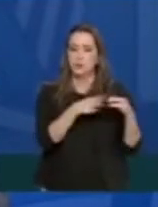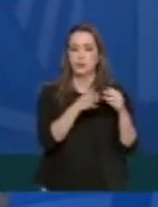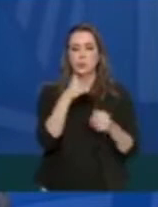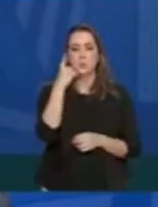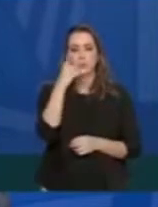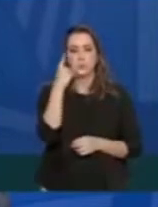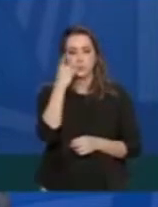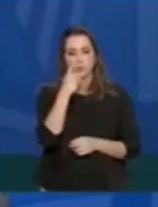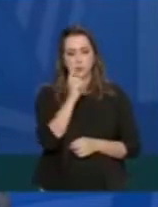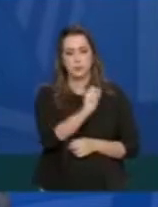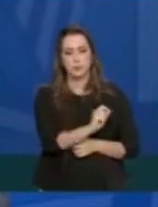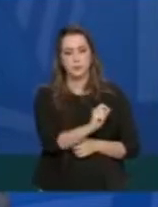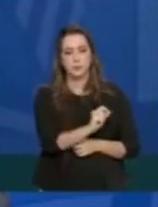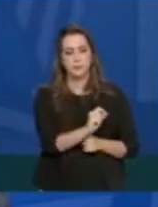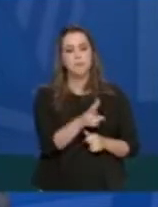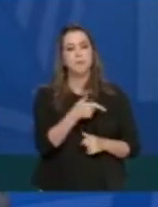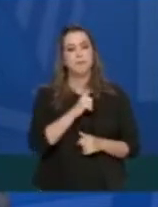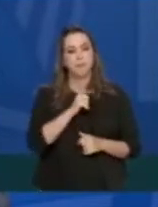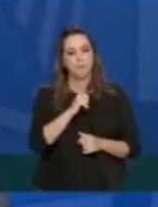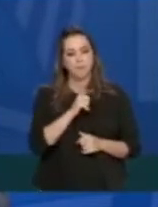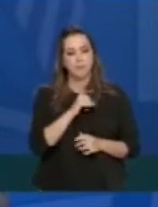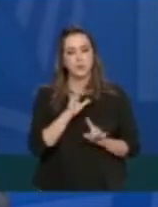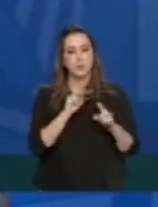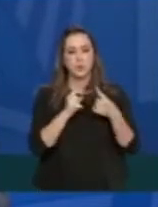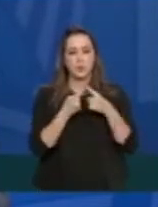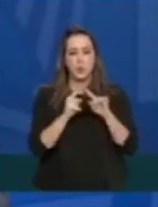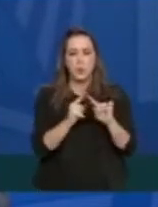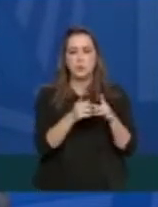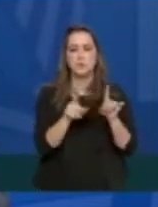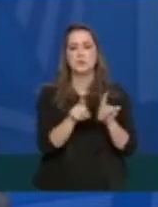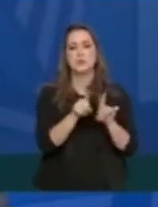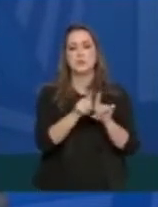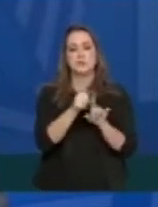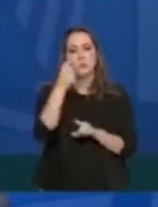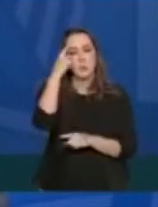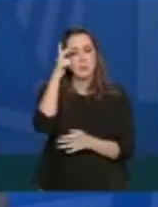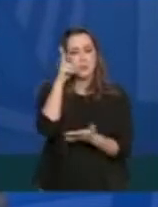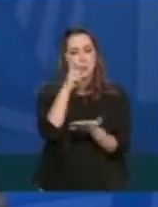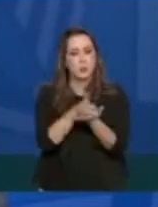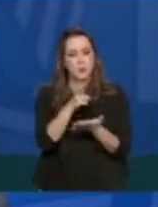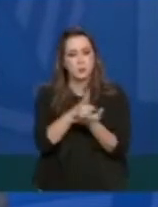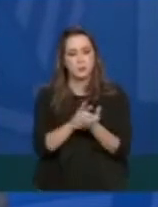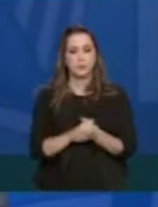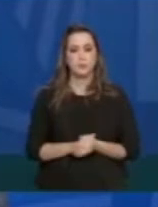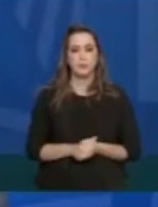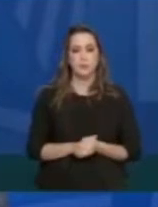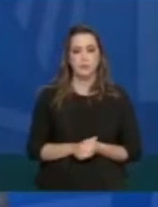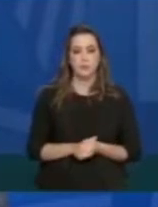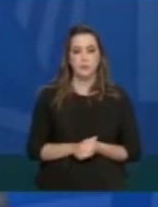deputados que tem uma consonância também com esse pensamento.